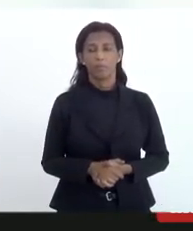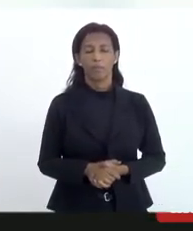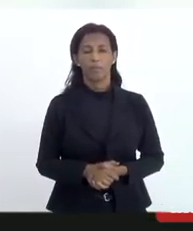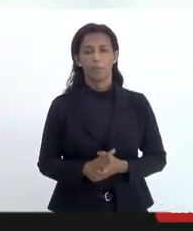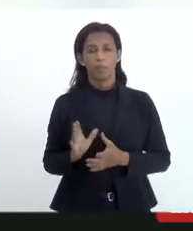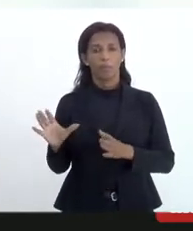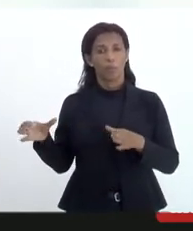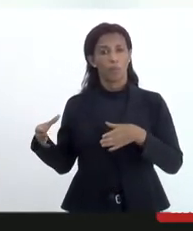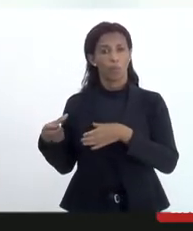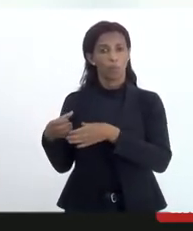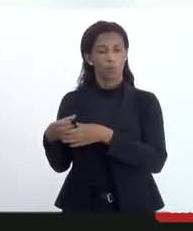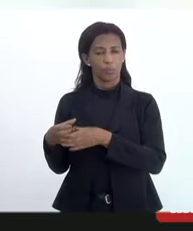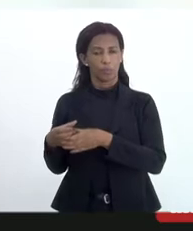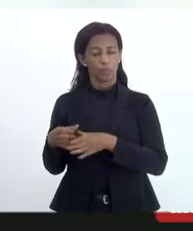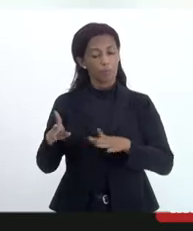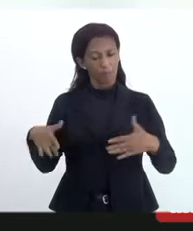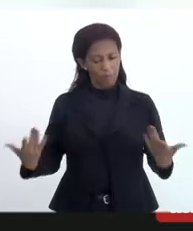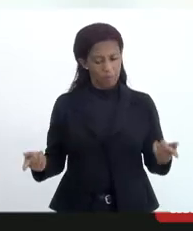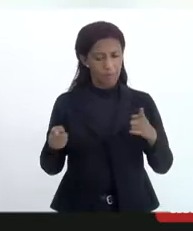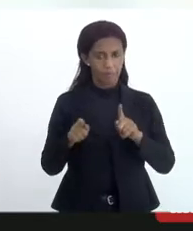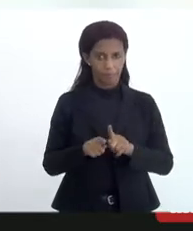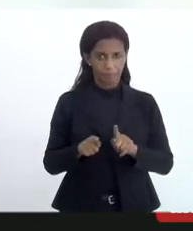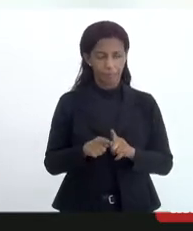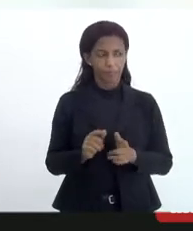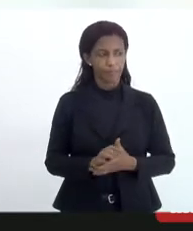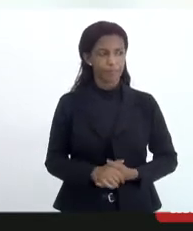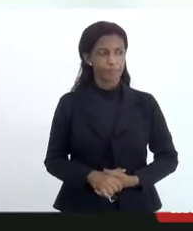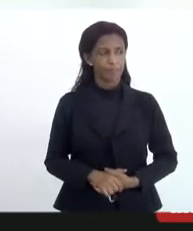punitiva. Assim posto,